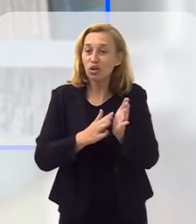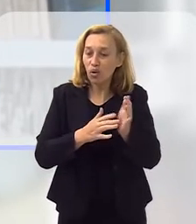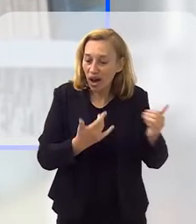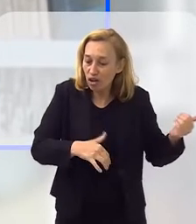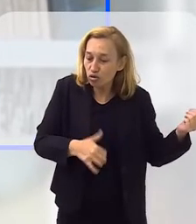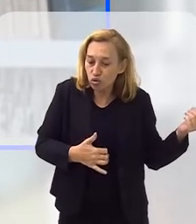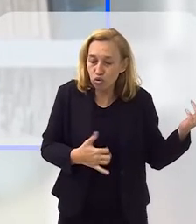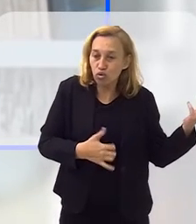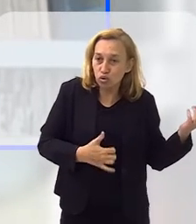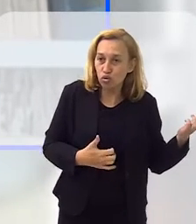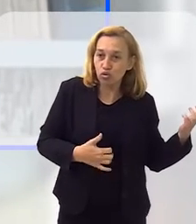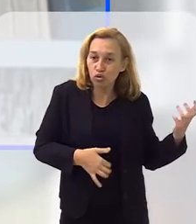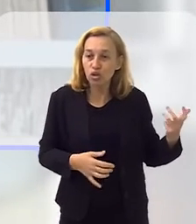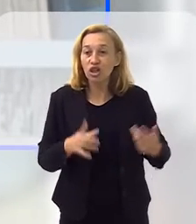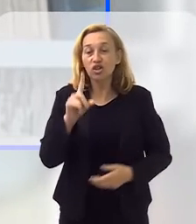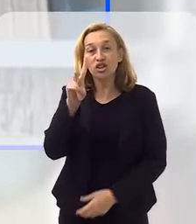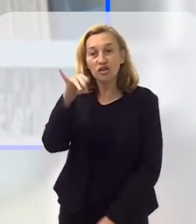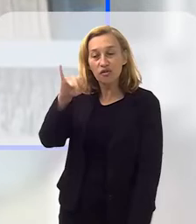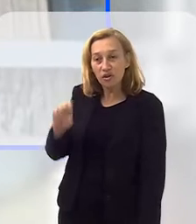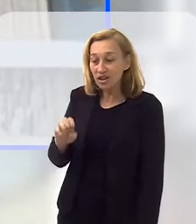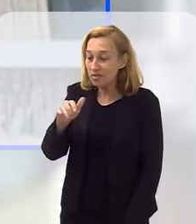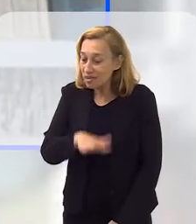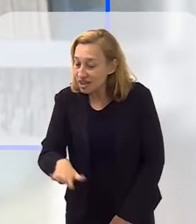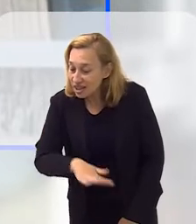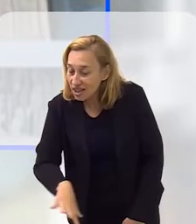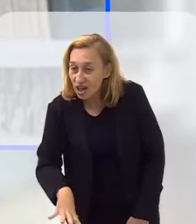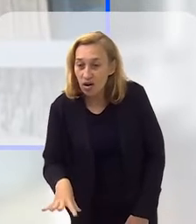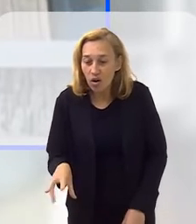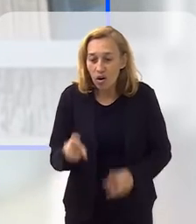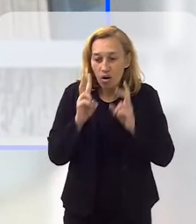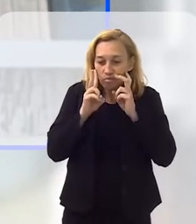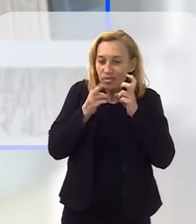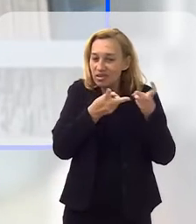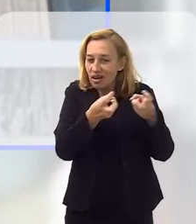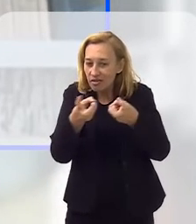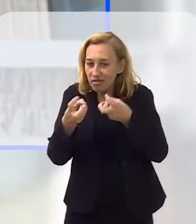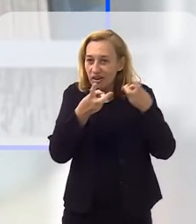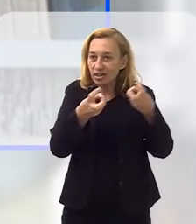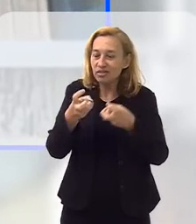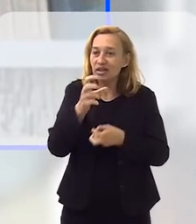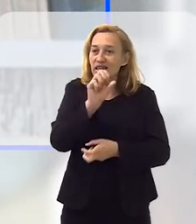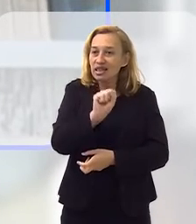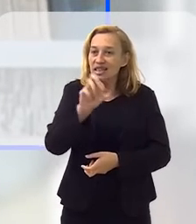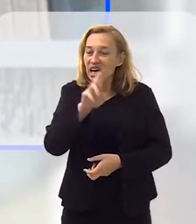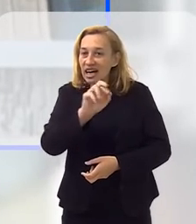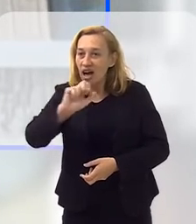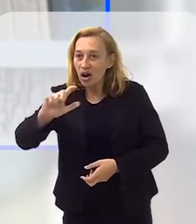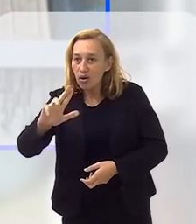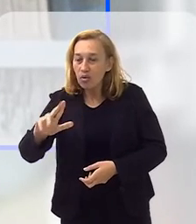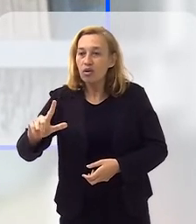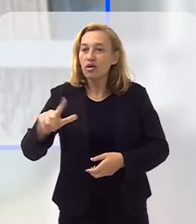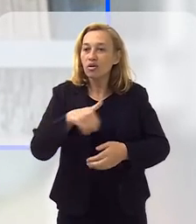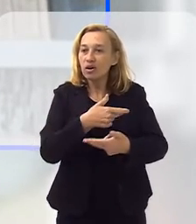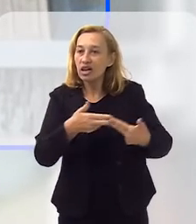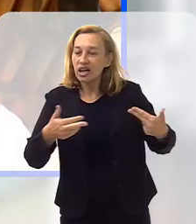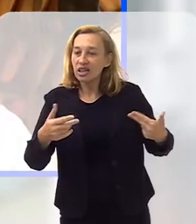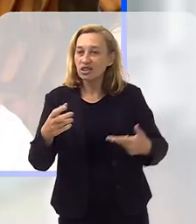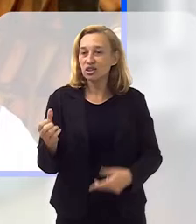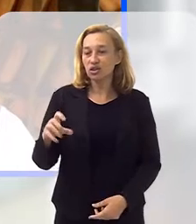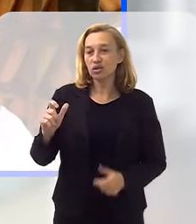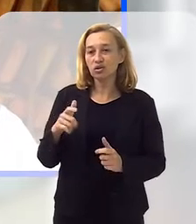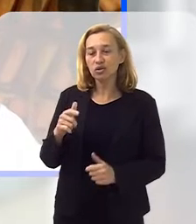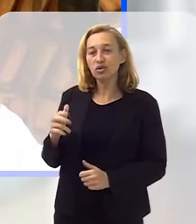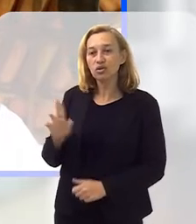Bandolim, Candinho do Trombone, e Dona Ivone, muito pequena, observando esses saraus com esses grandes nomes.